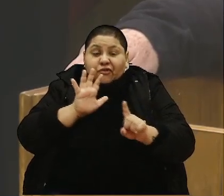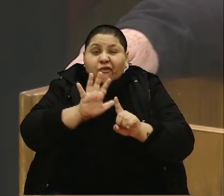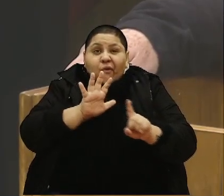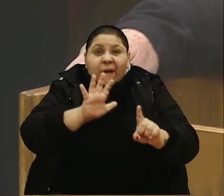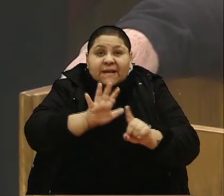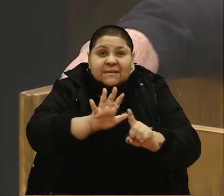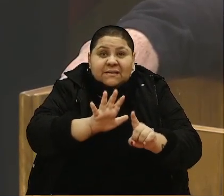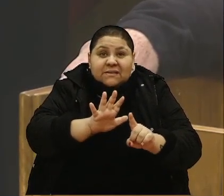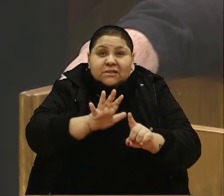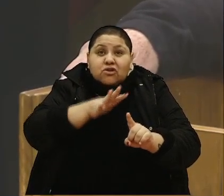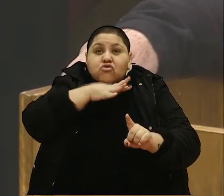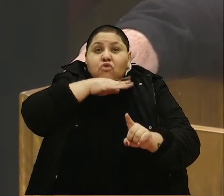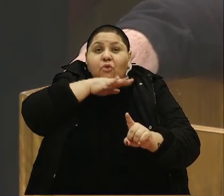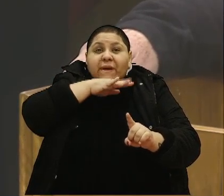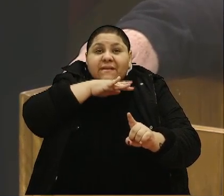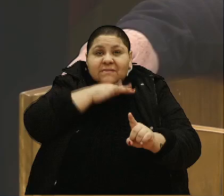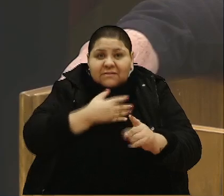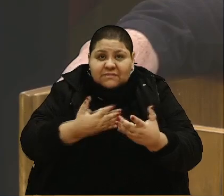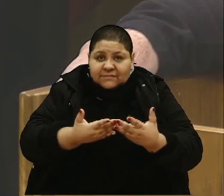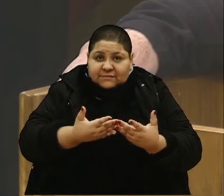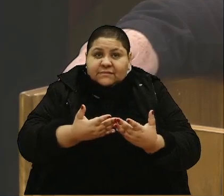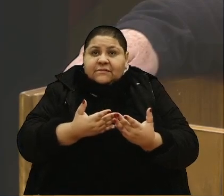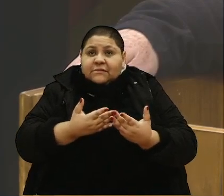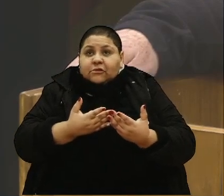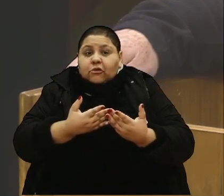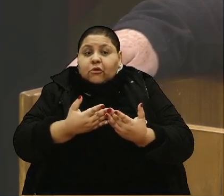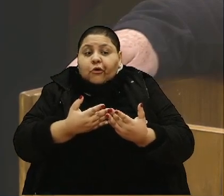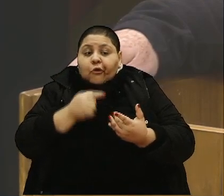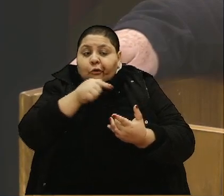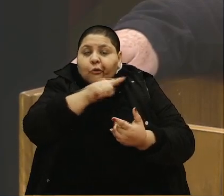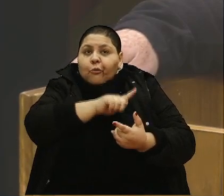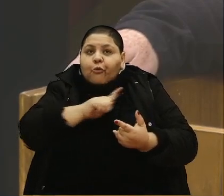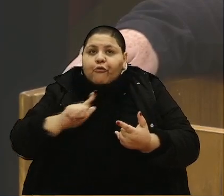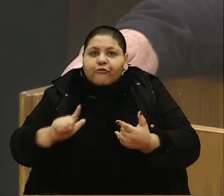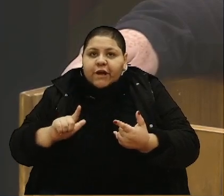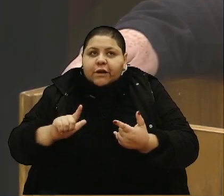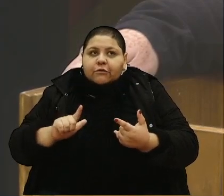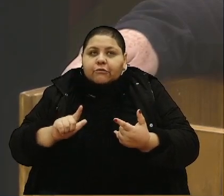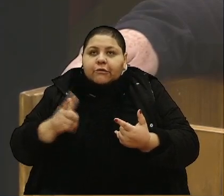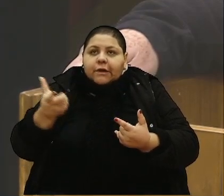né? Aonde o governo tenta